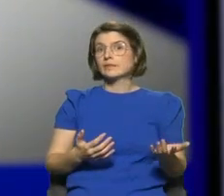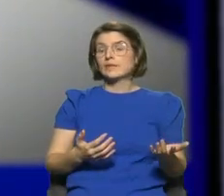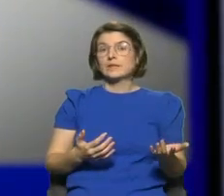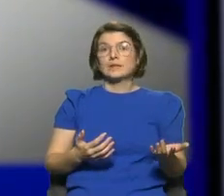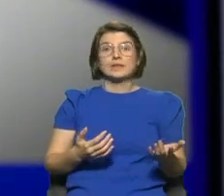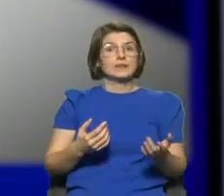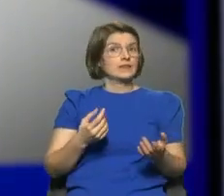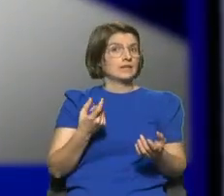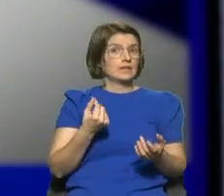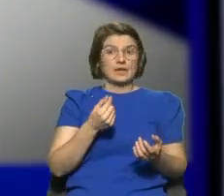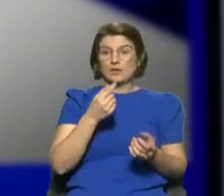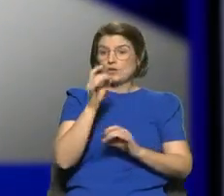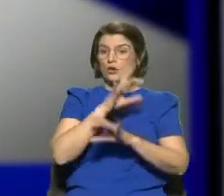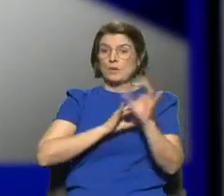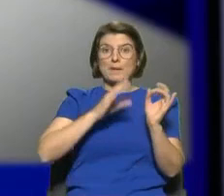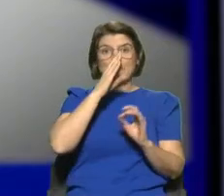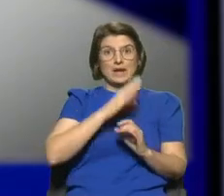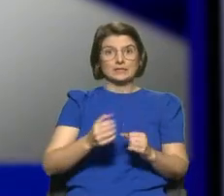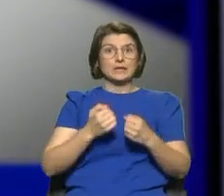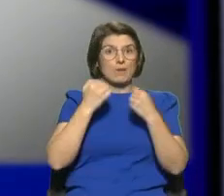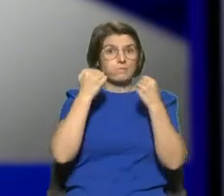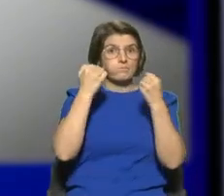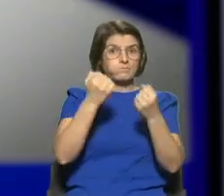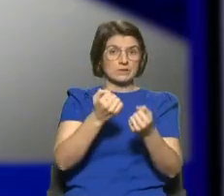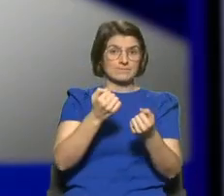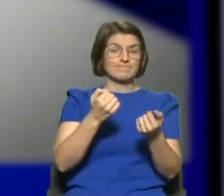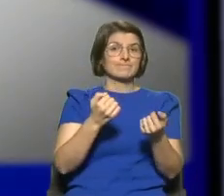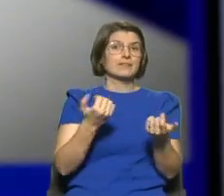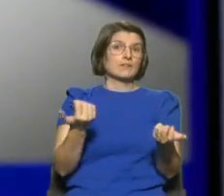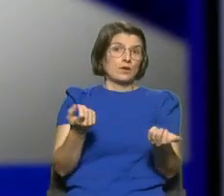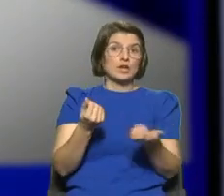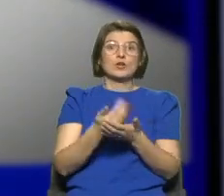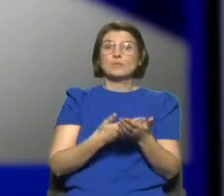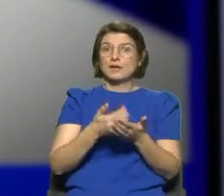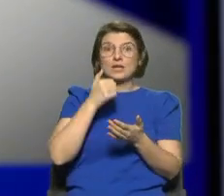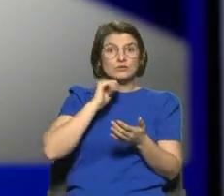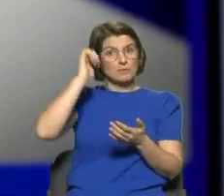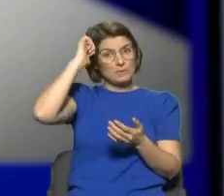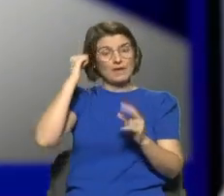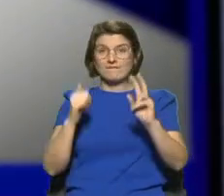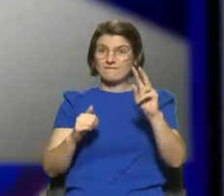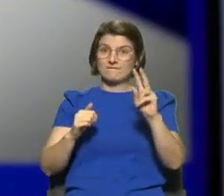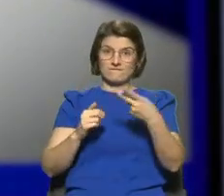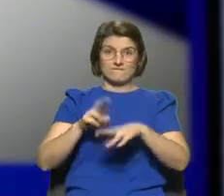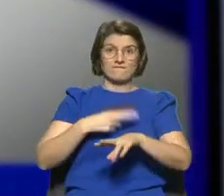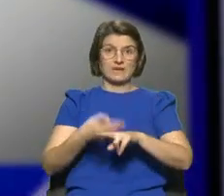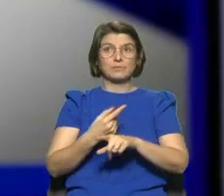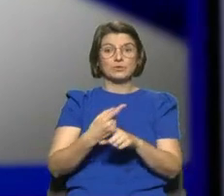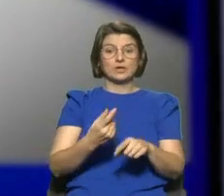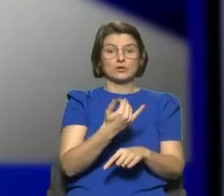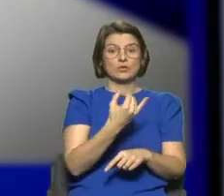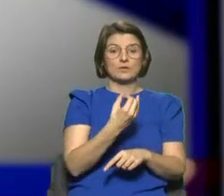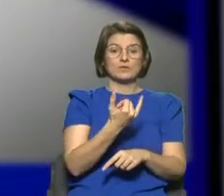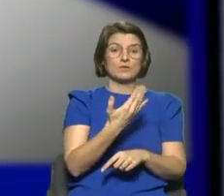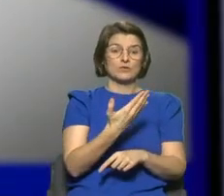Fundos comunitários este governo penaliza as o a economia Aiana duas vezes primeiro porque há dinheiro que no quadro 2127 tem que